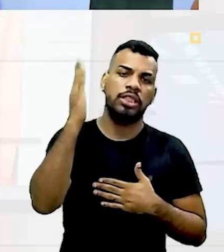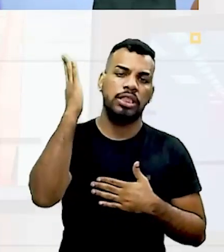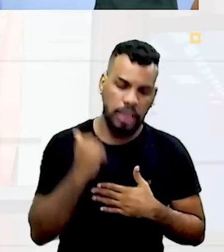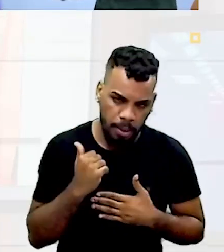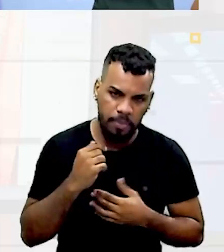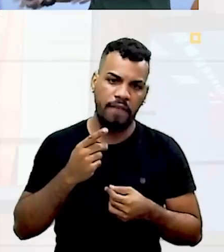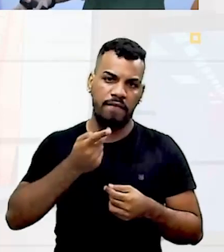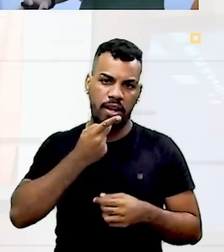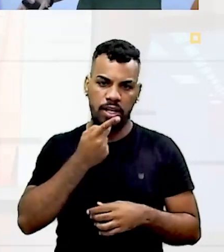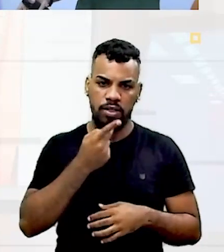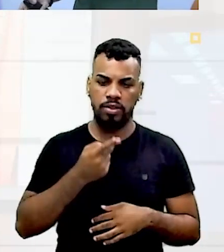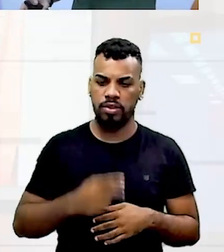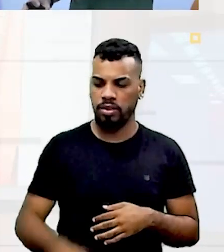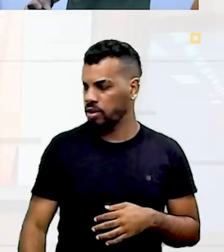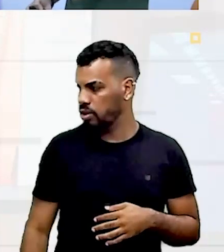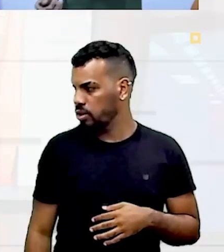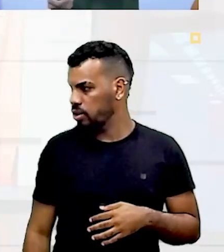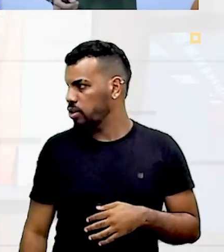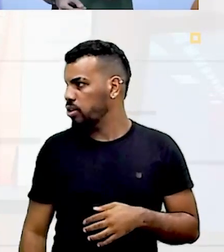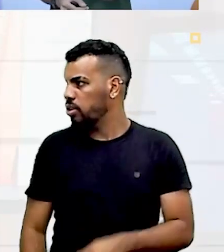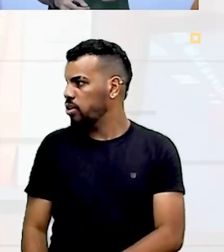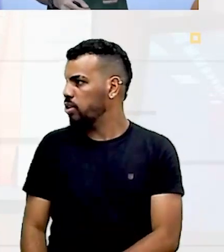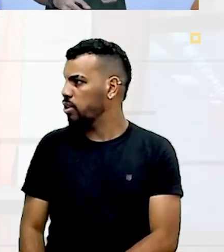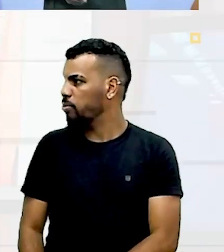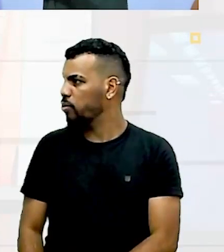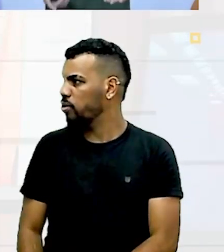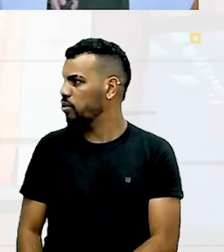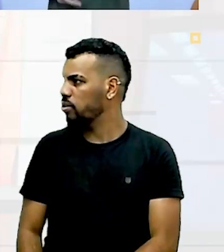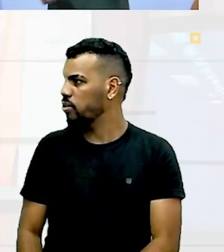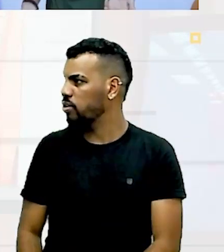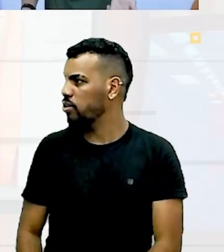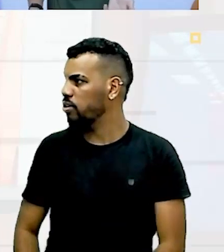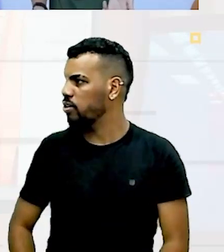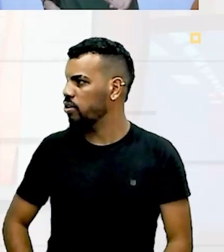falando, alguém que sabe da crítica. Então, tenha